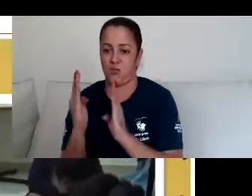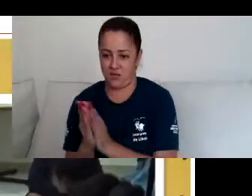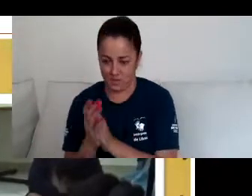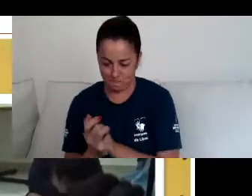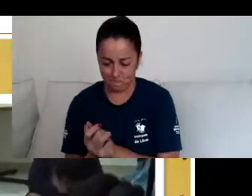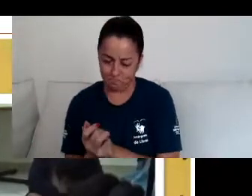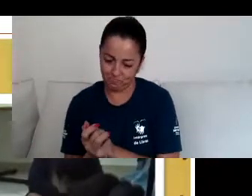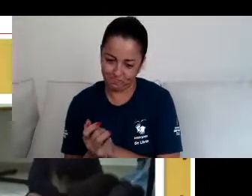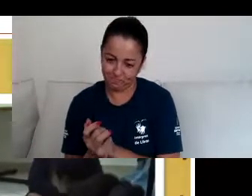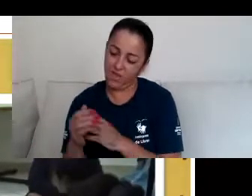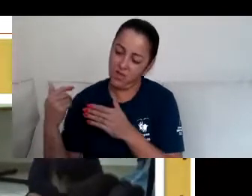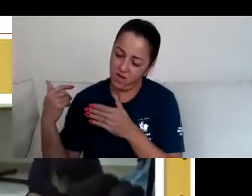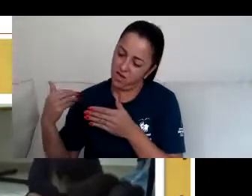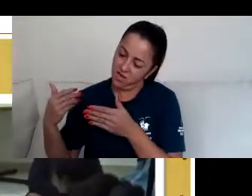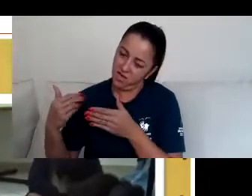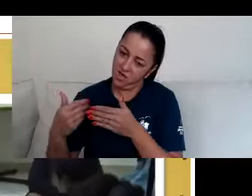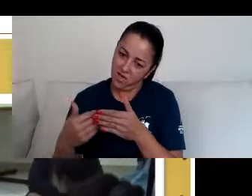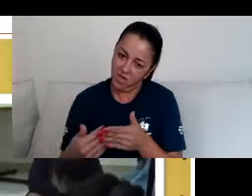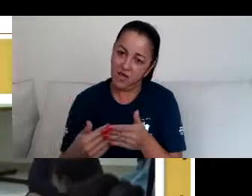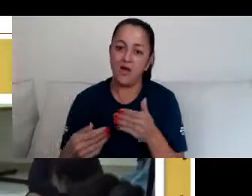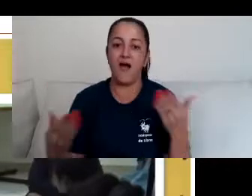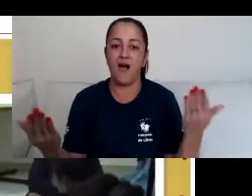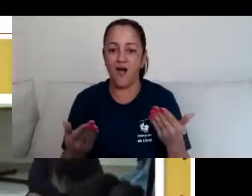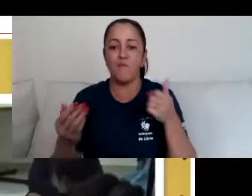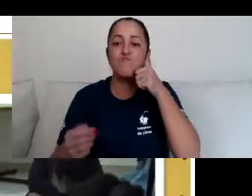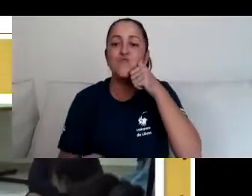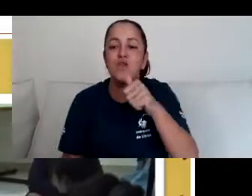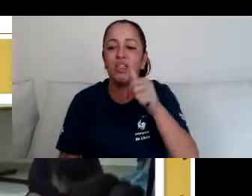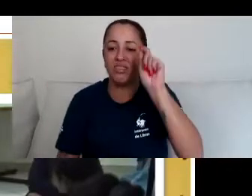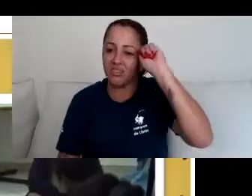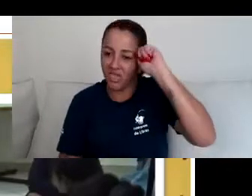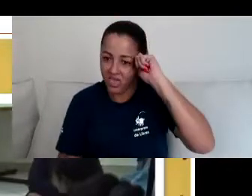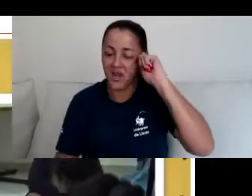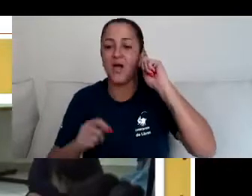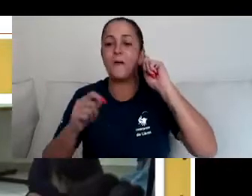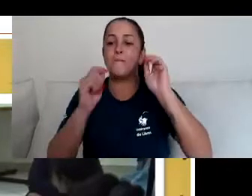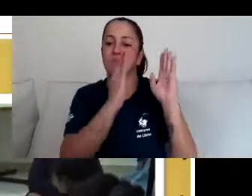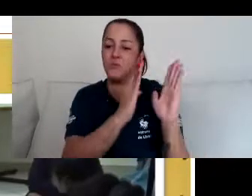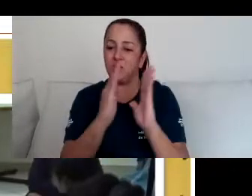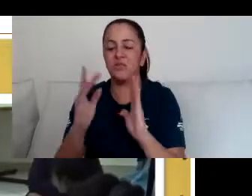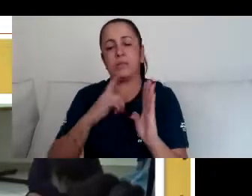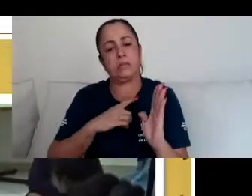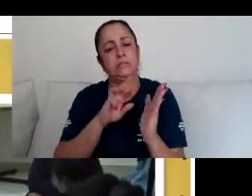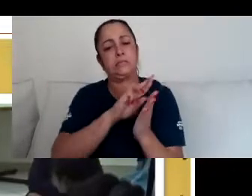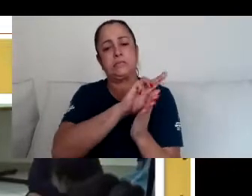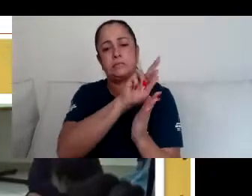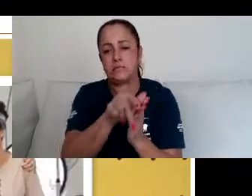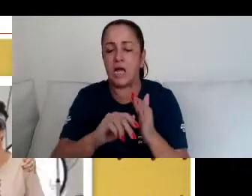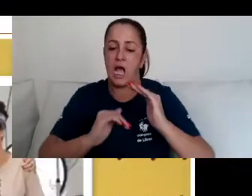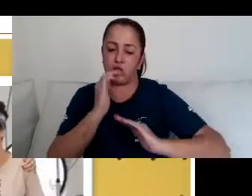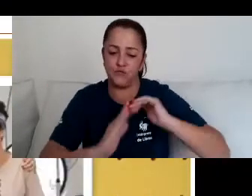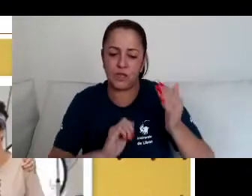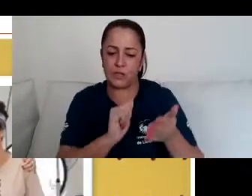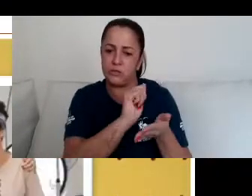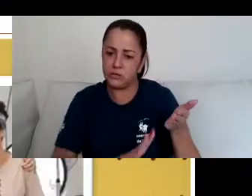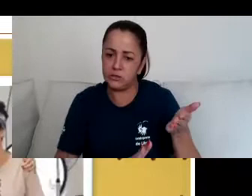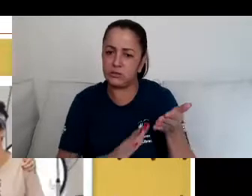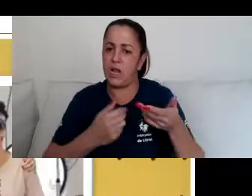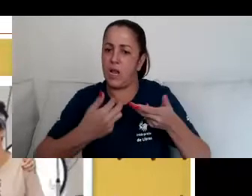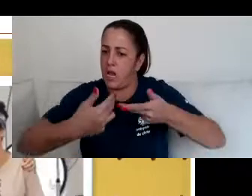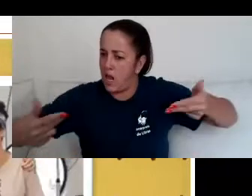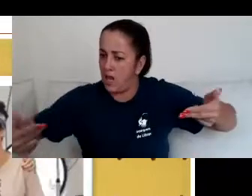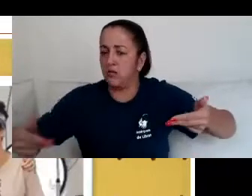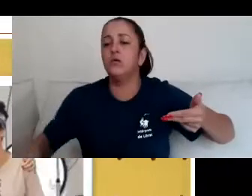lá para cá, o Mulheres Negras na Biblioteca vem realizando diversas atividades de mediação de leitura de obras de